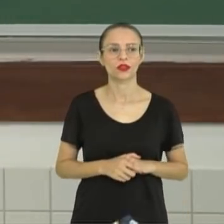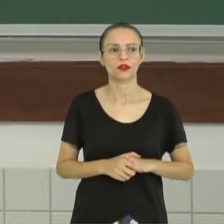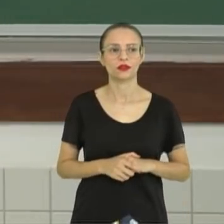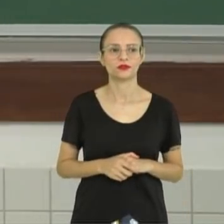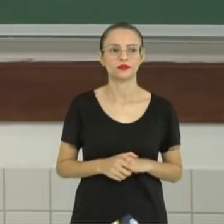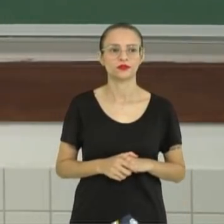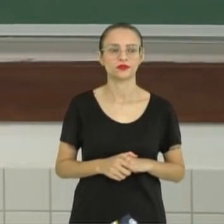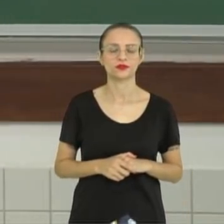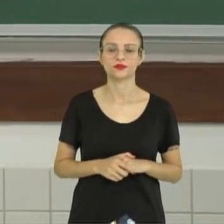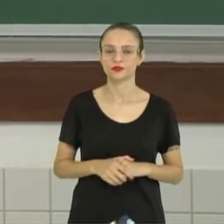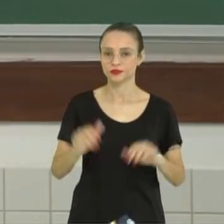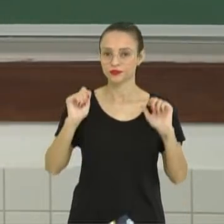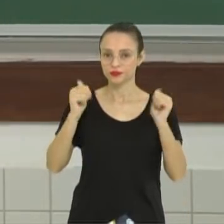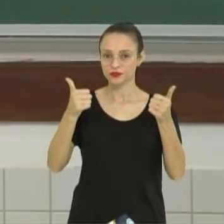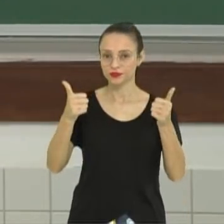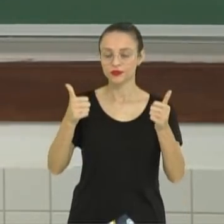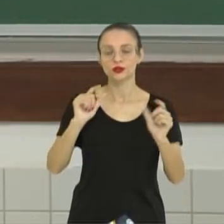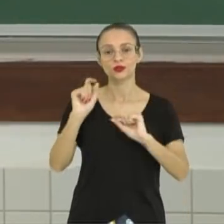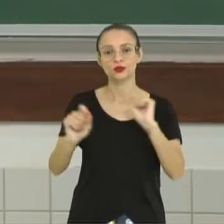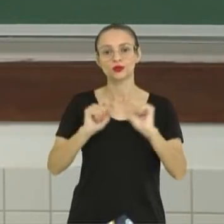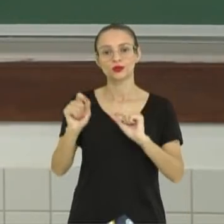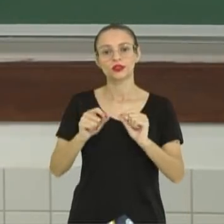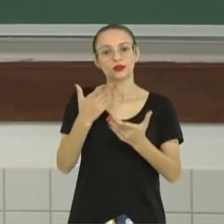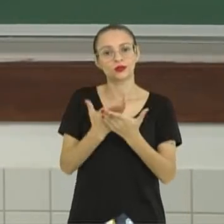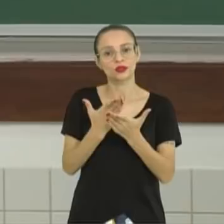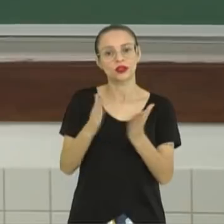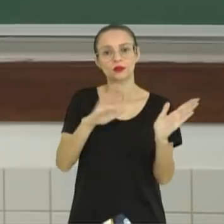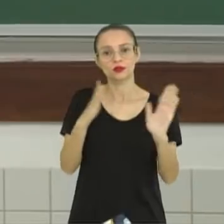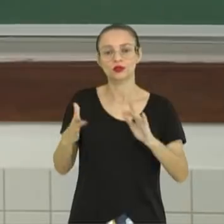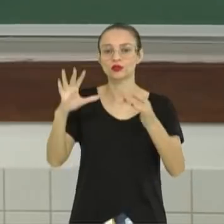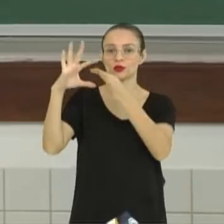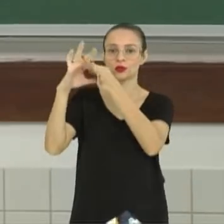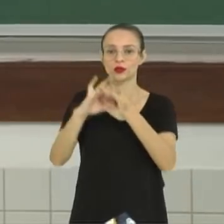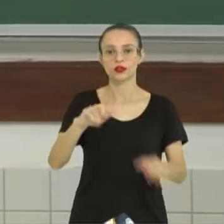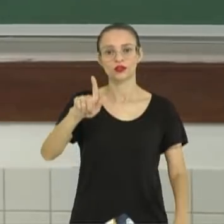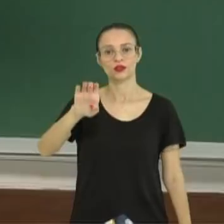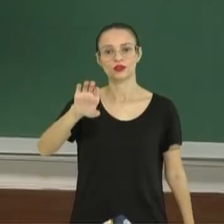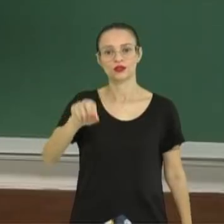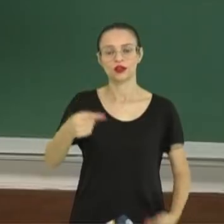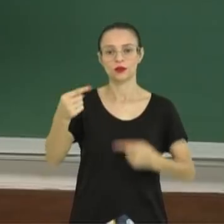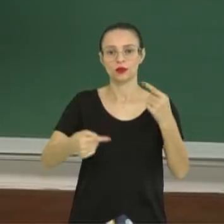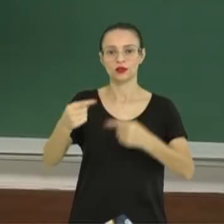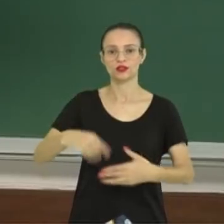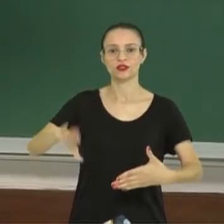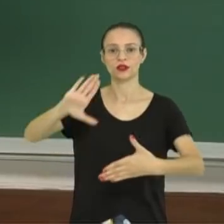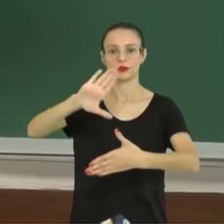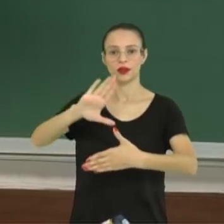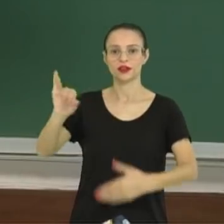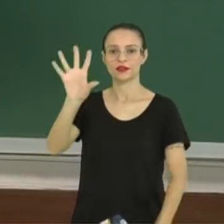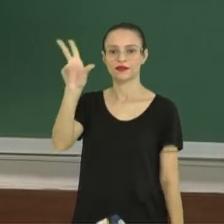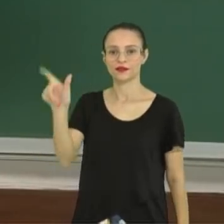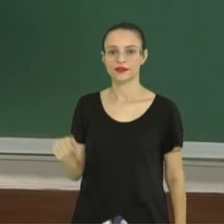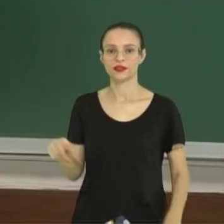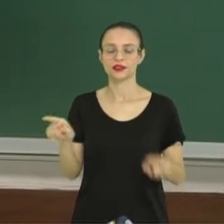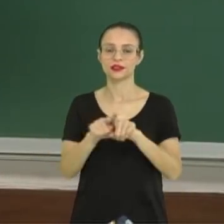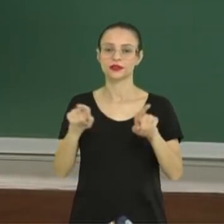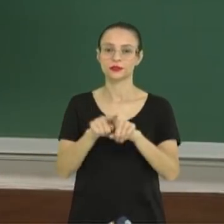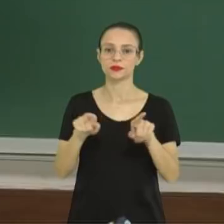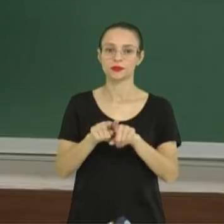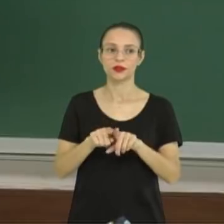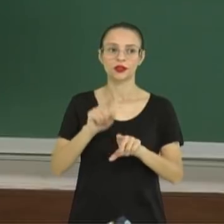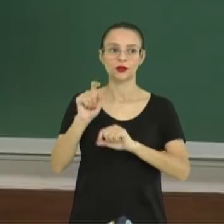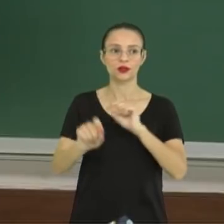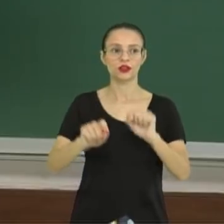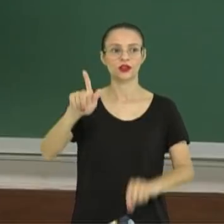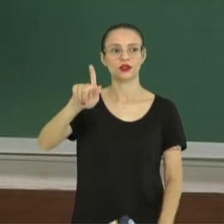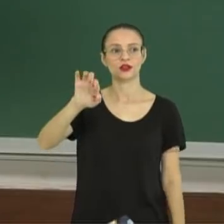região. Beleza, meu povo? Então, hoje vimos um pouquinho do contexto geopolítico do território americano e africano. A Geodica é um